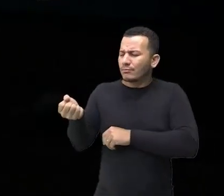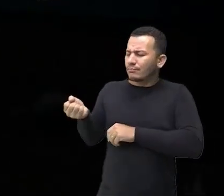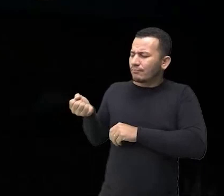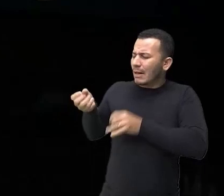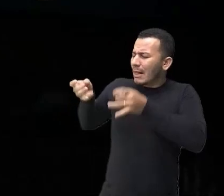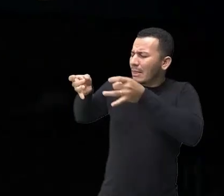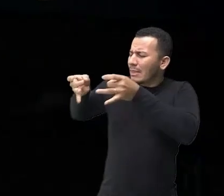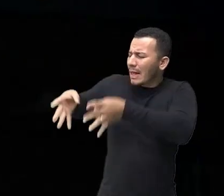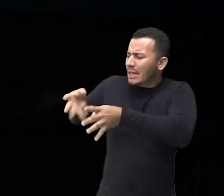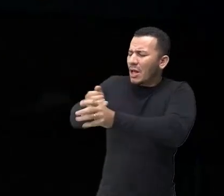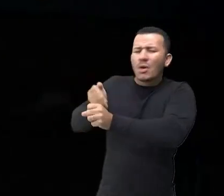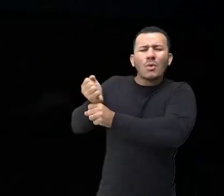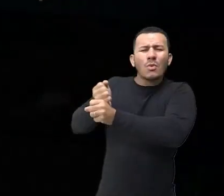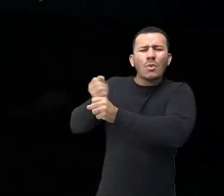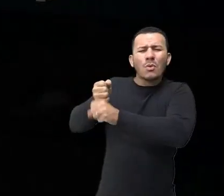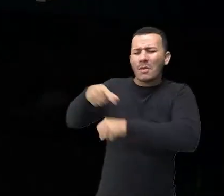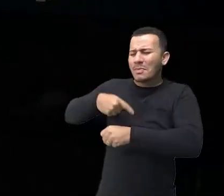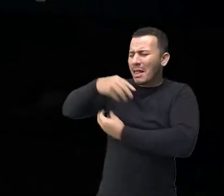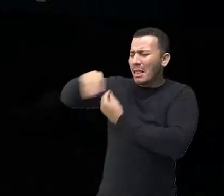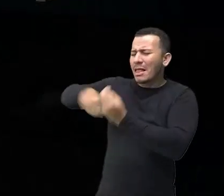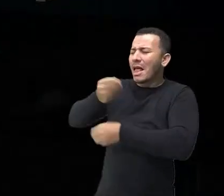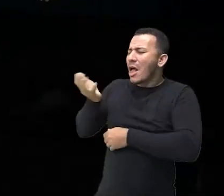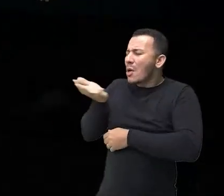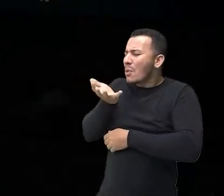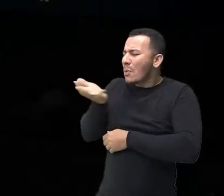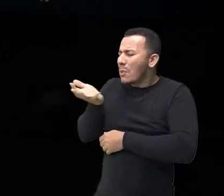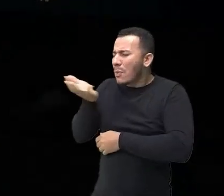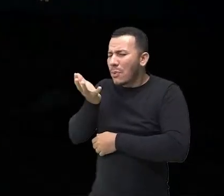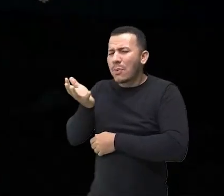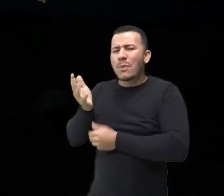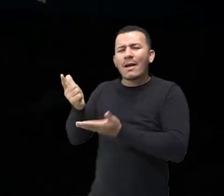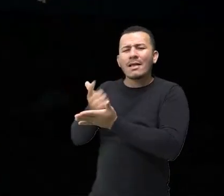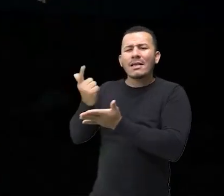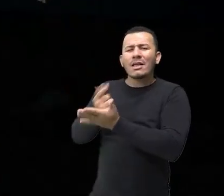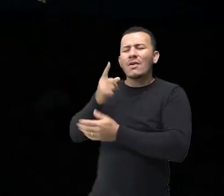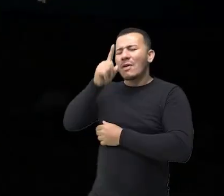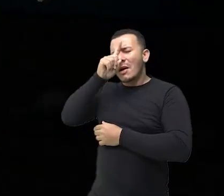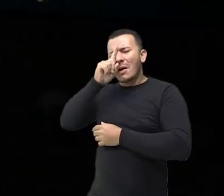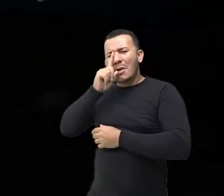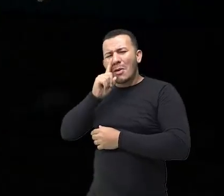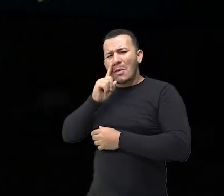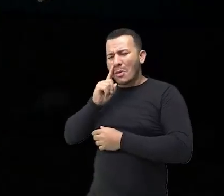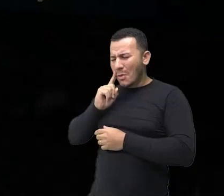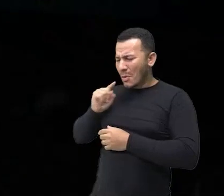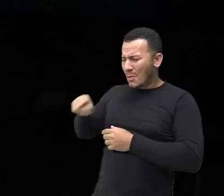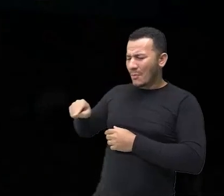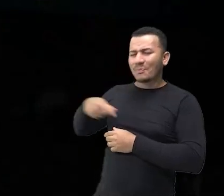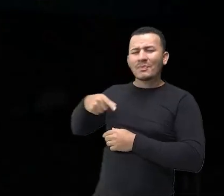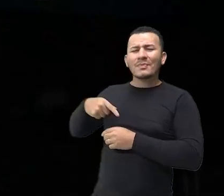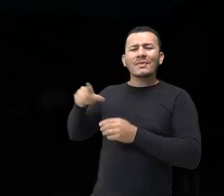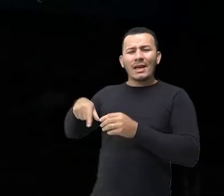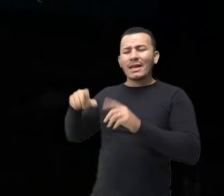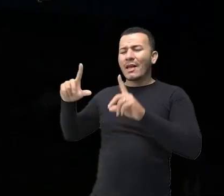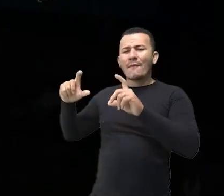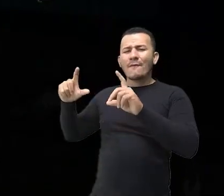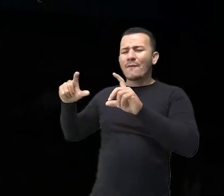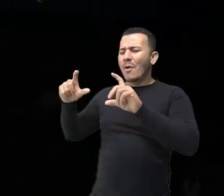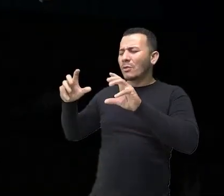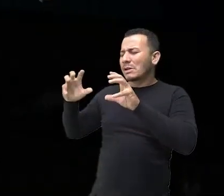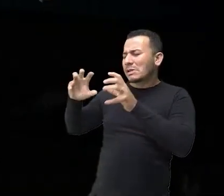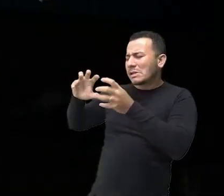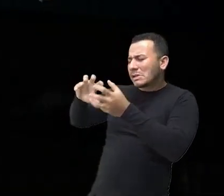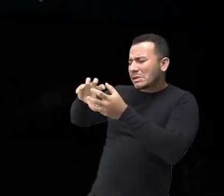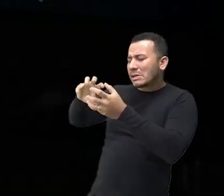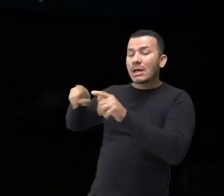porão, havia poeira, livros amarelados, fotos se partindo, um